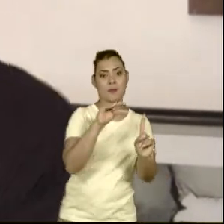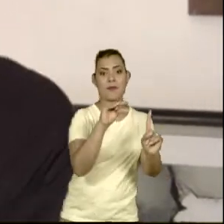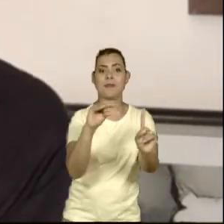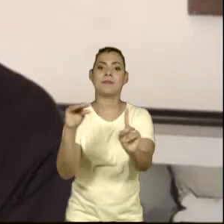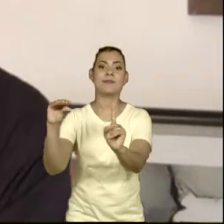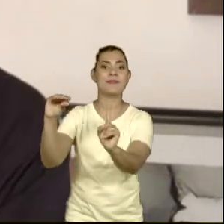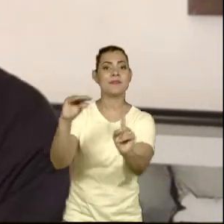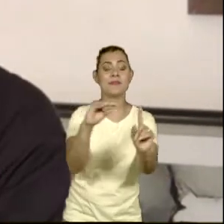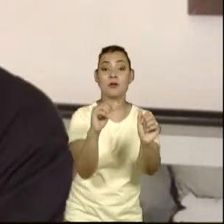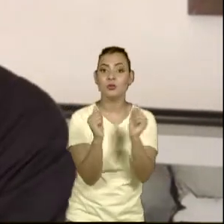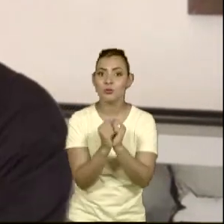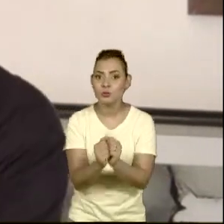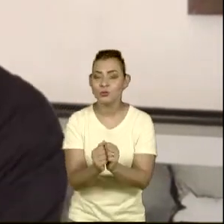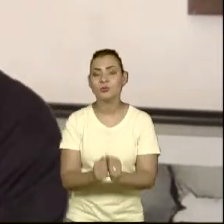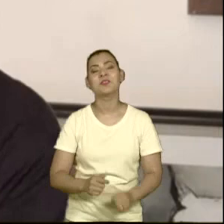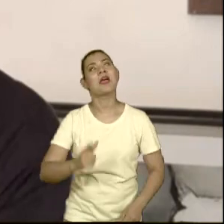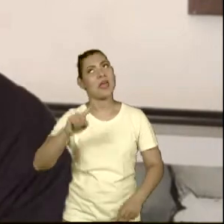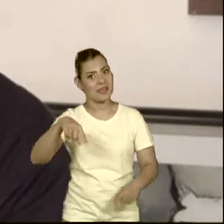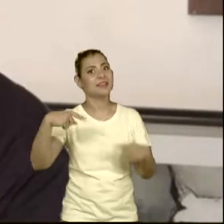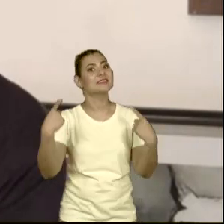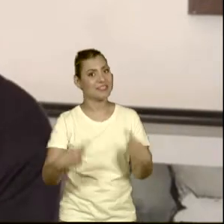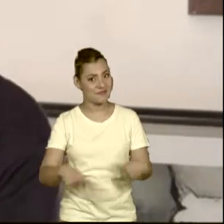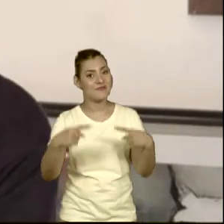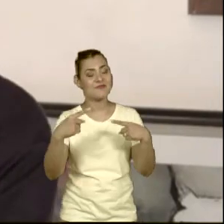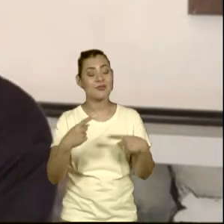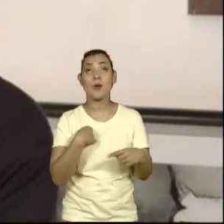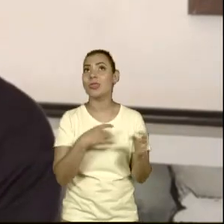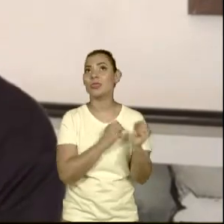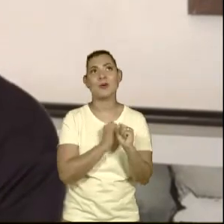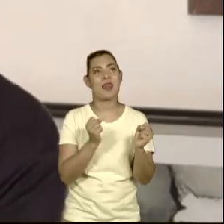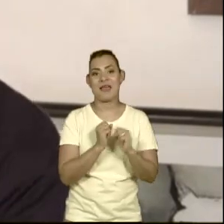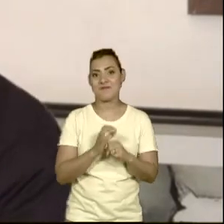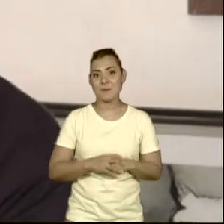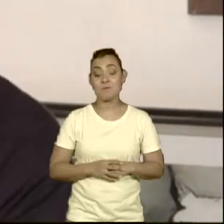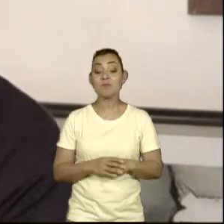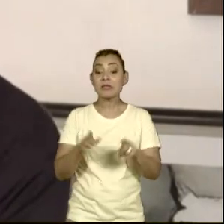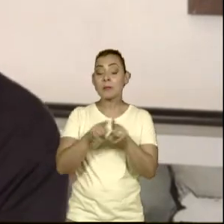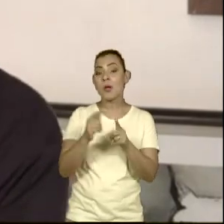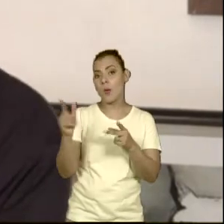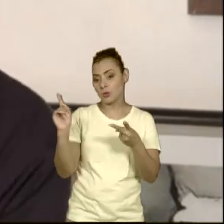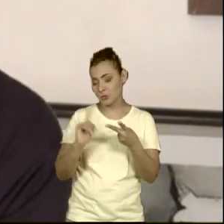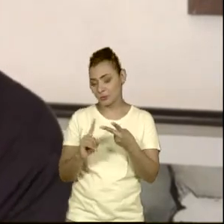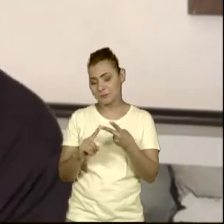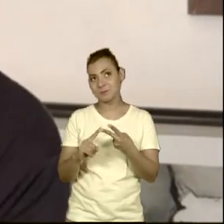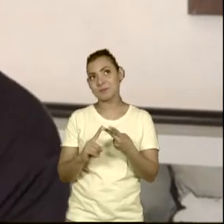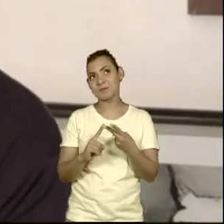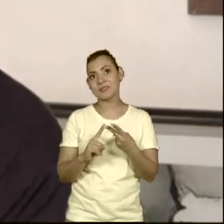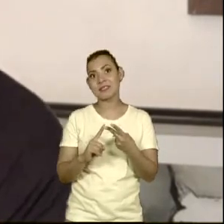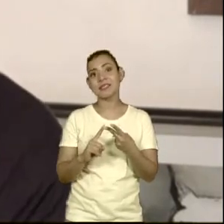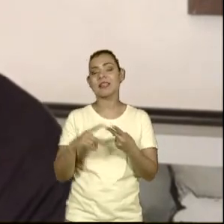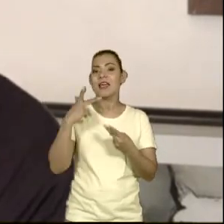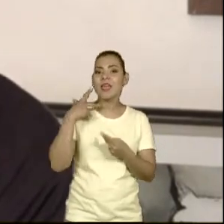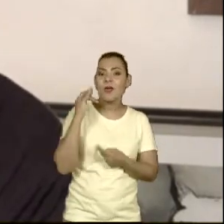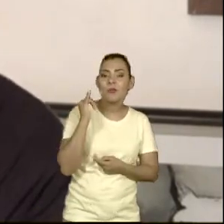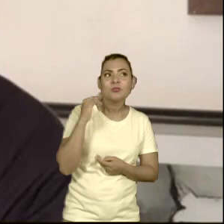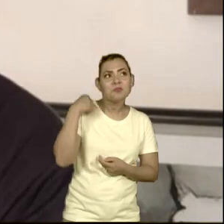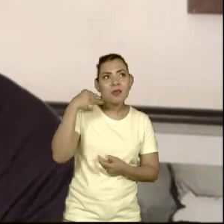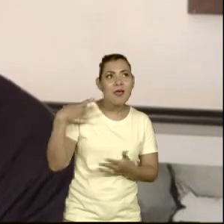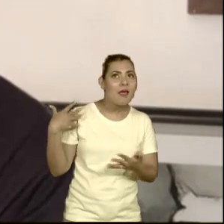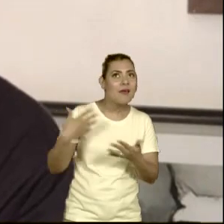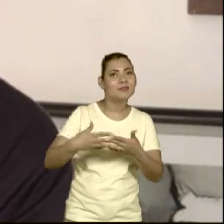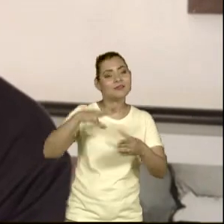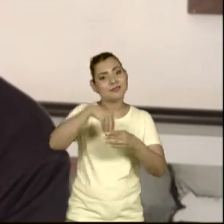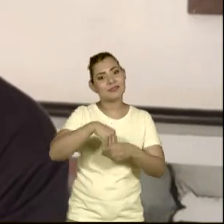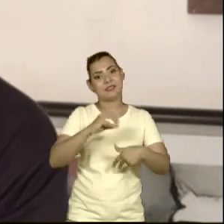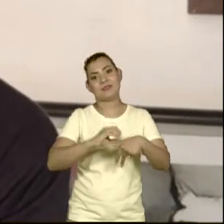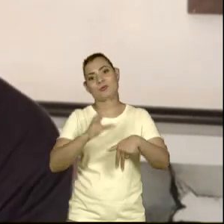esse também era um fator de desafio que me fazia gostar muito do programa. Outra coisa, eu, com toda a minha vivência dentro da TV